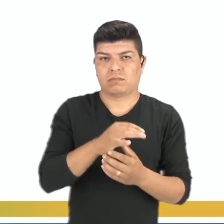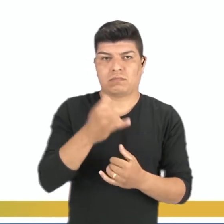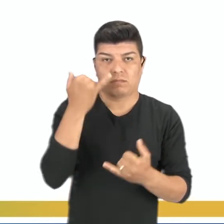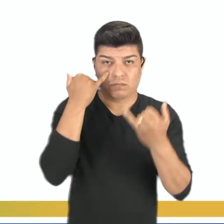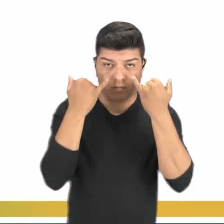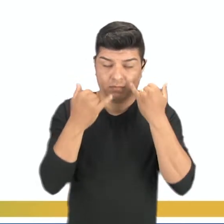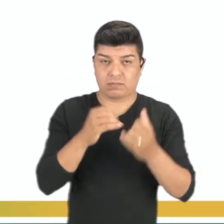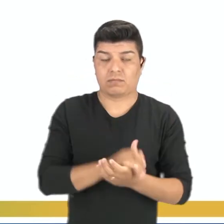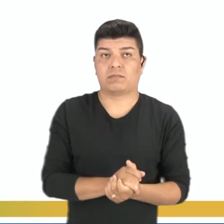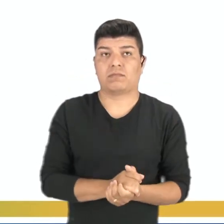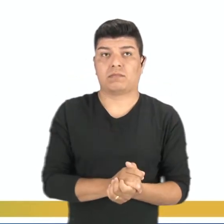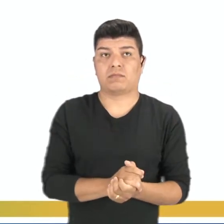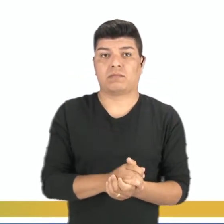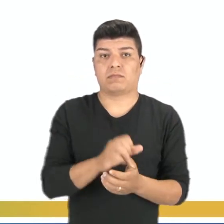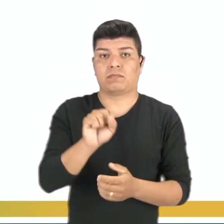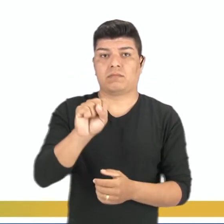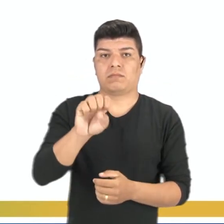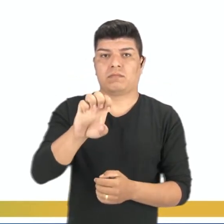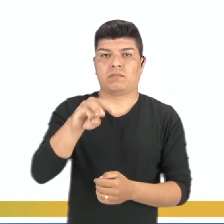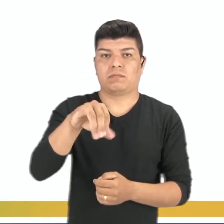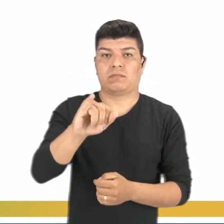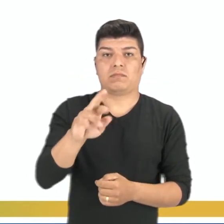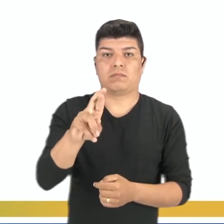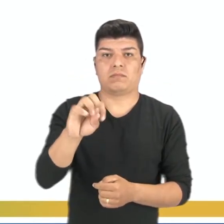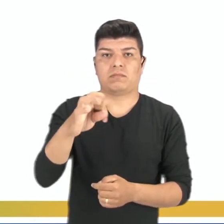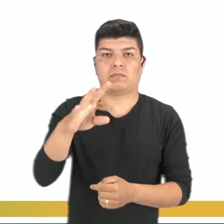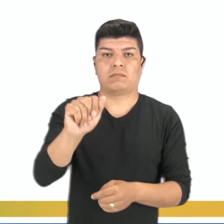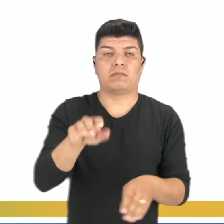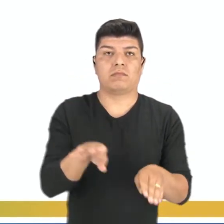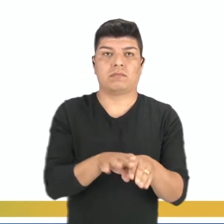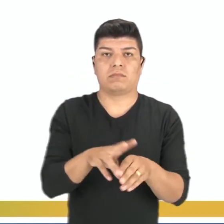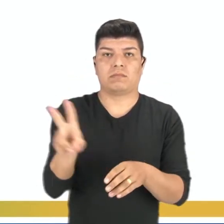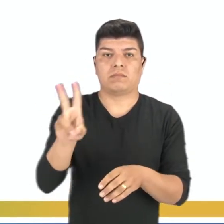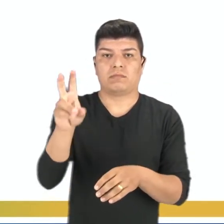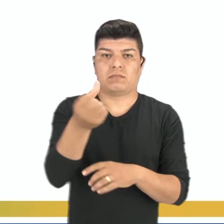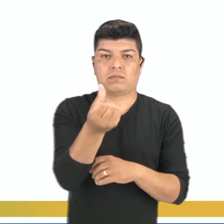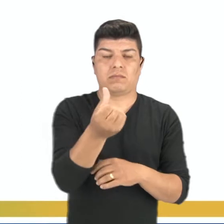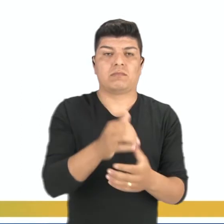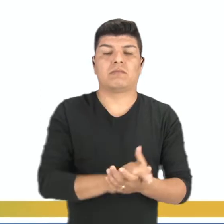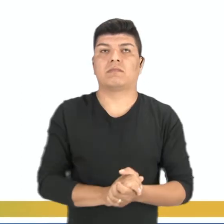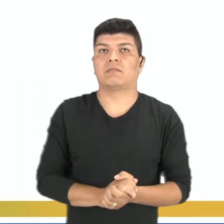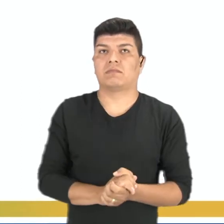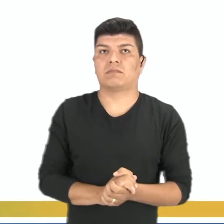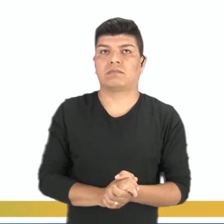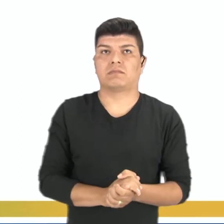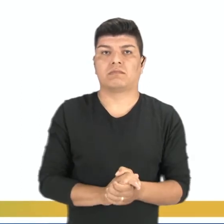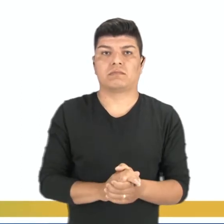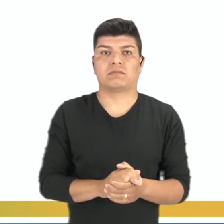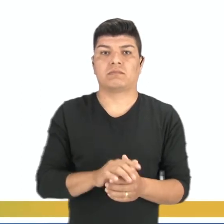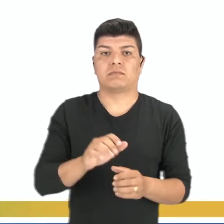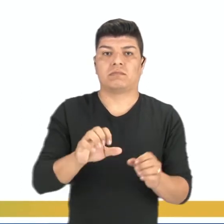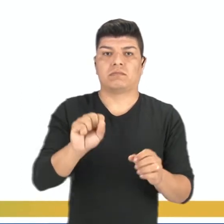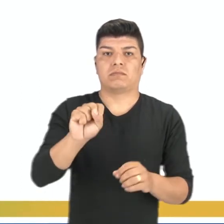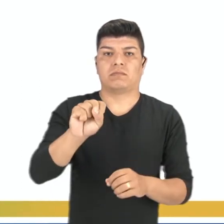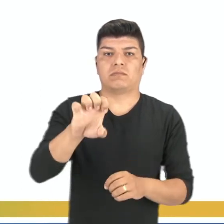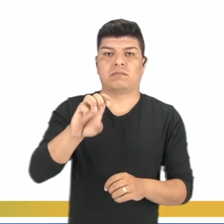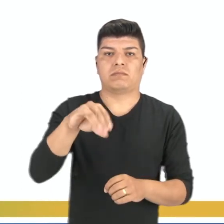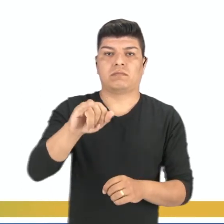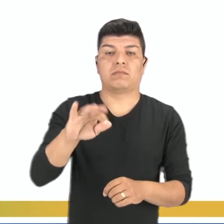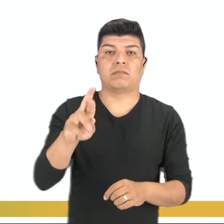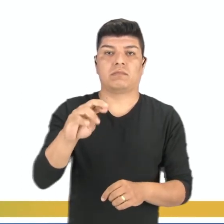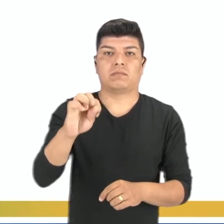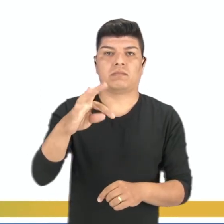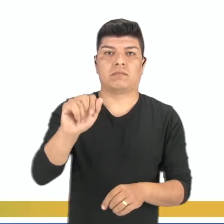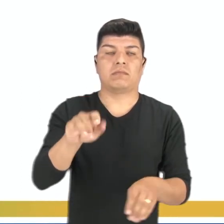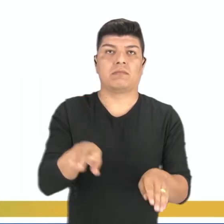informação. A semirreta vale 6 nesse sentido. Já a semirreta